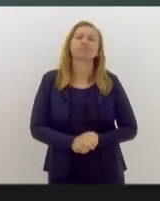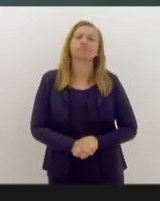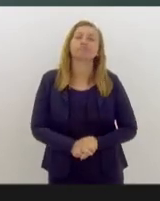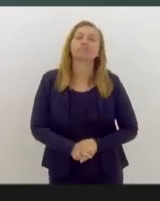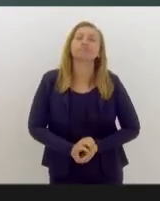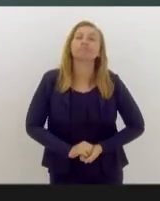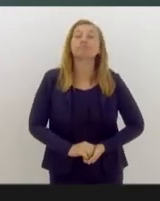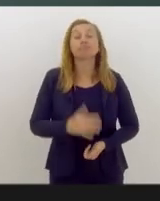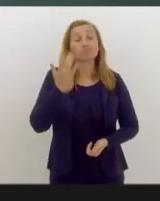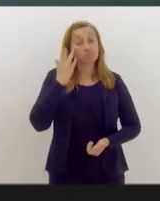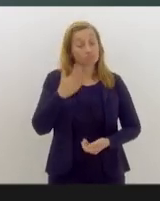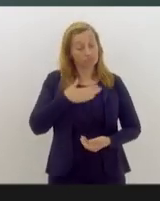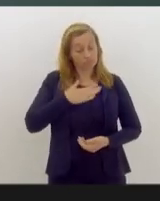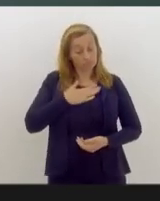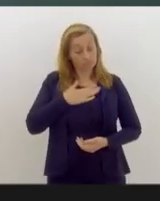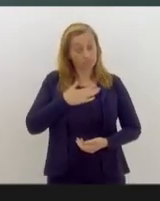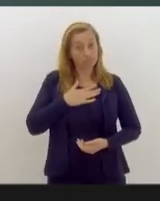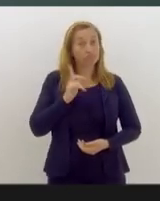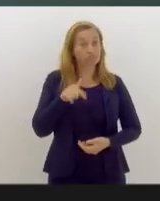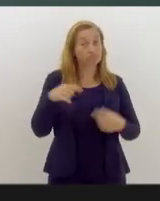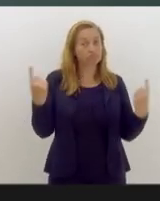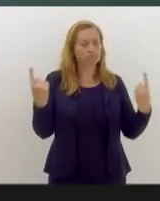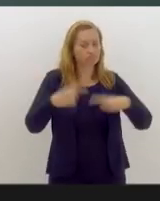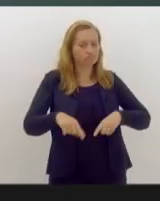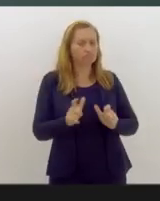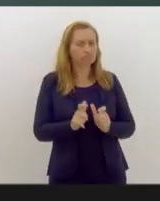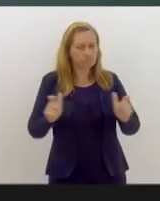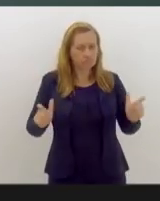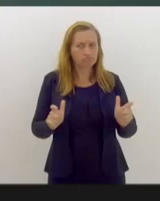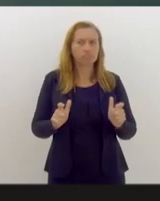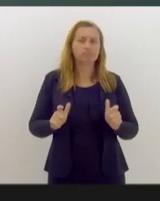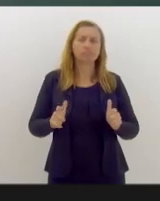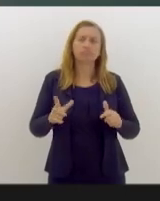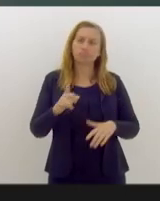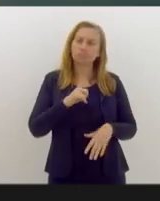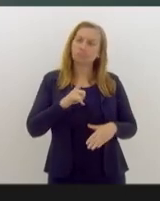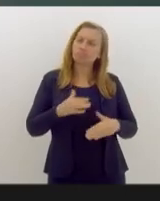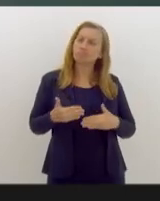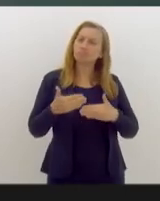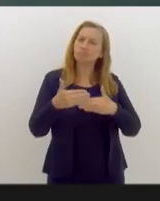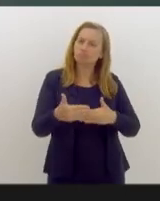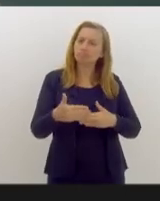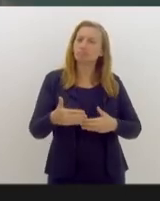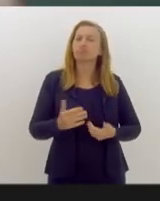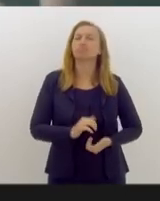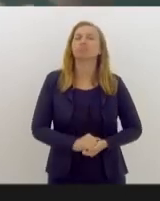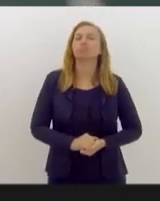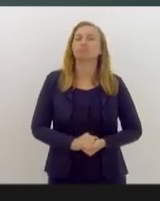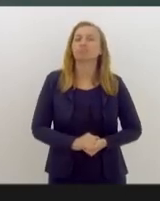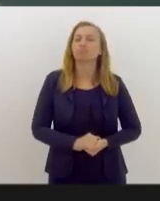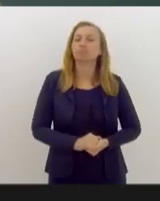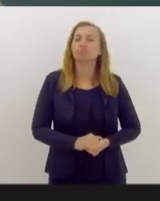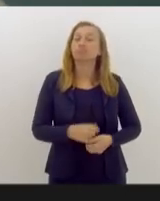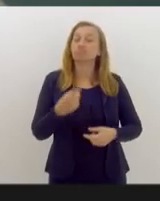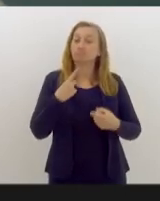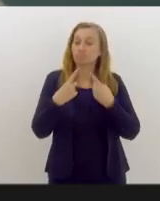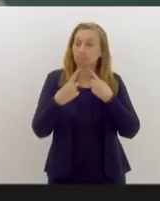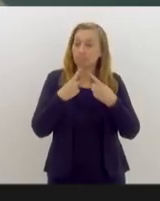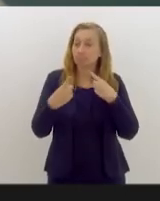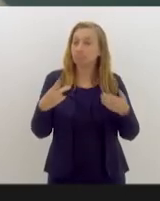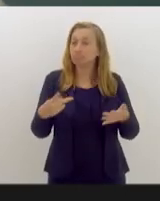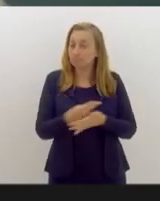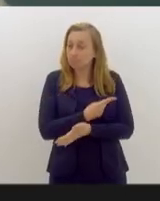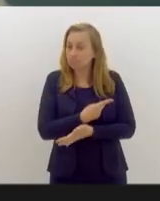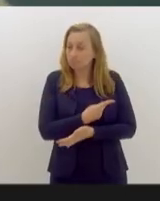que este, para mim, é um grande desafio que a gente vai enfrentar a partir do ano que vem. É um grande debate que está